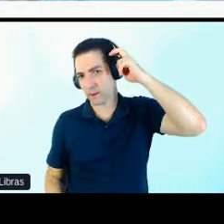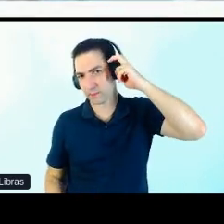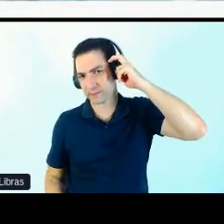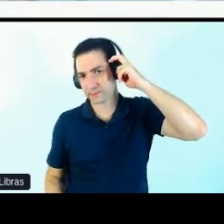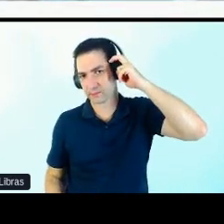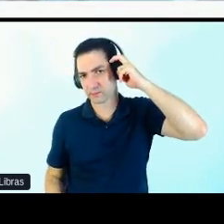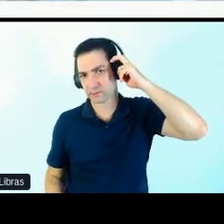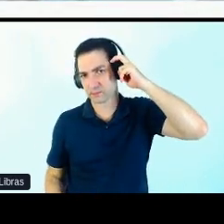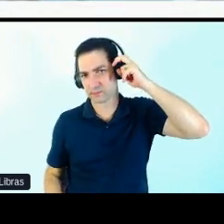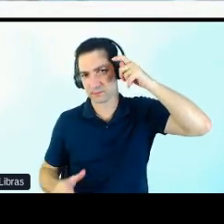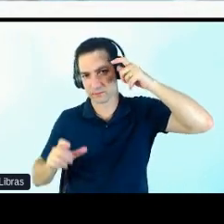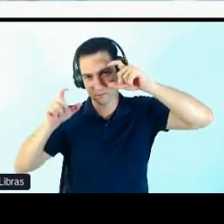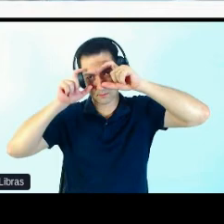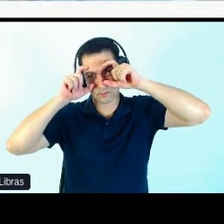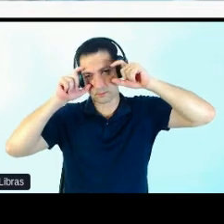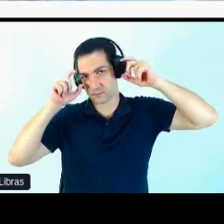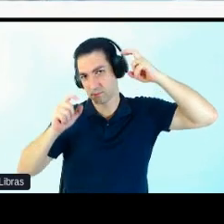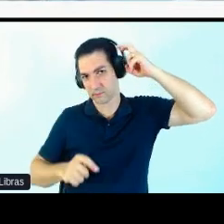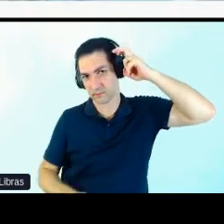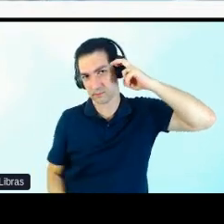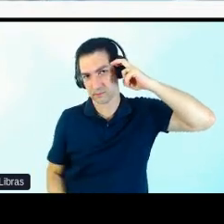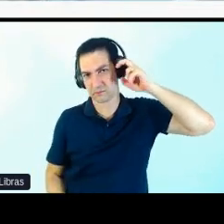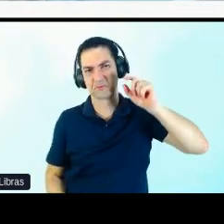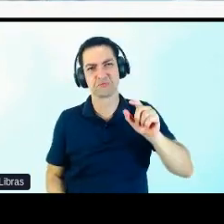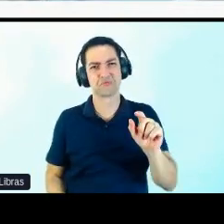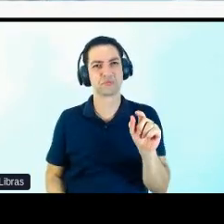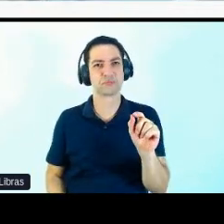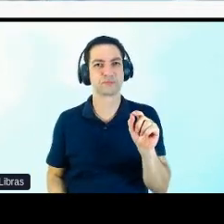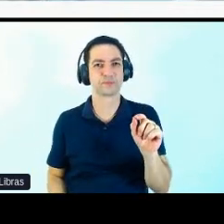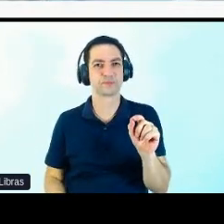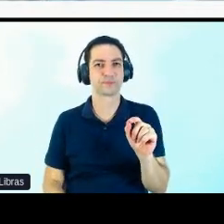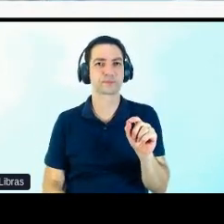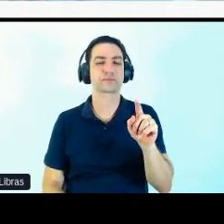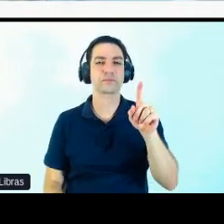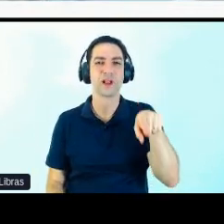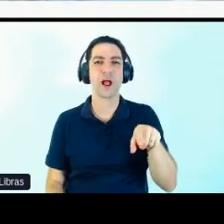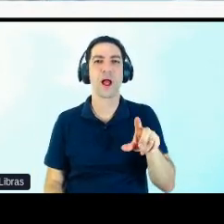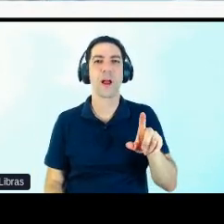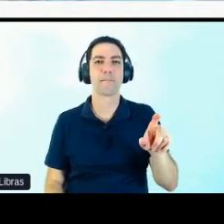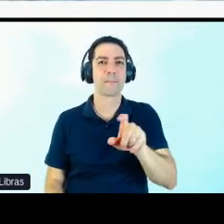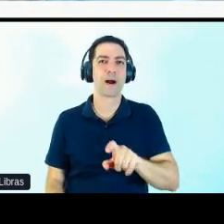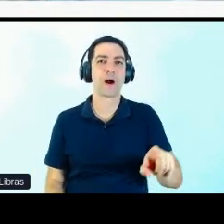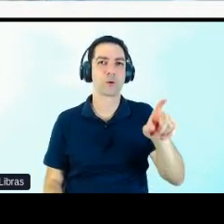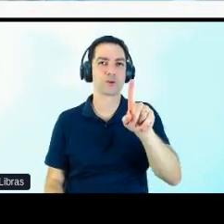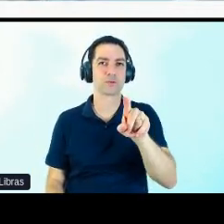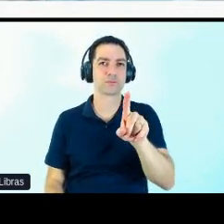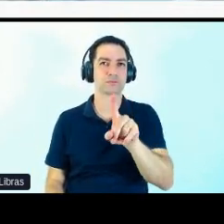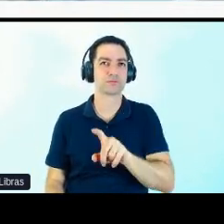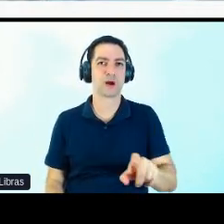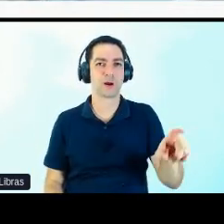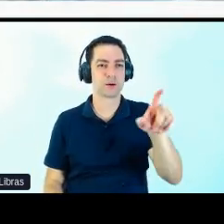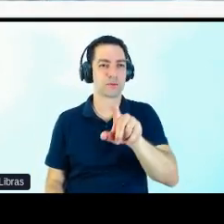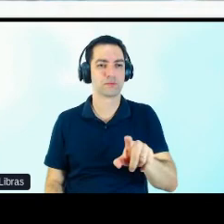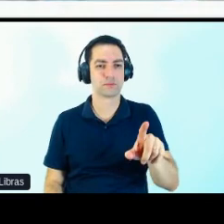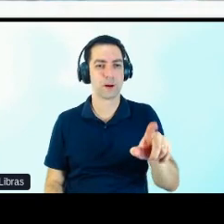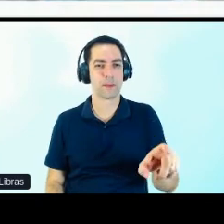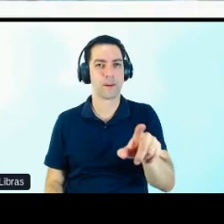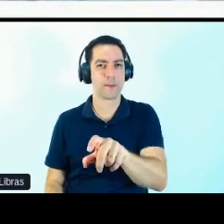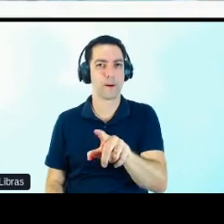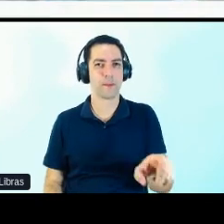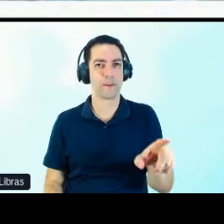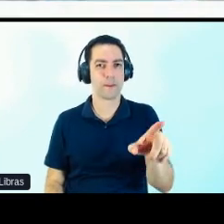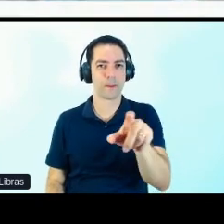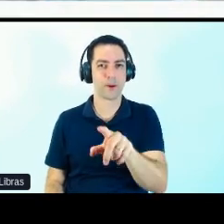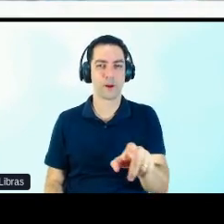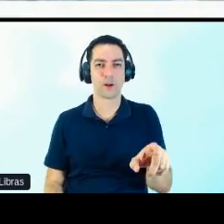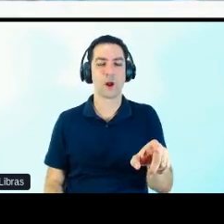mouse, né, controlado por aquele modo na cabeça. Então você direciona com